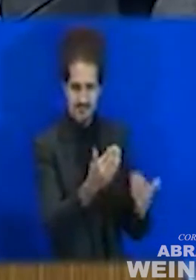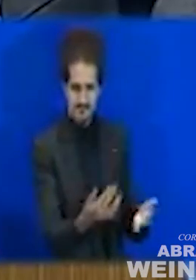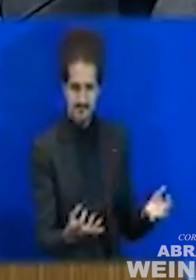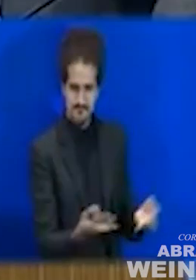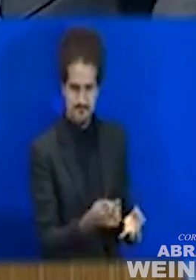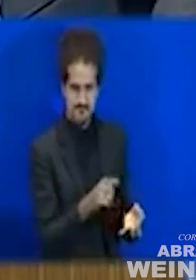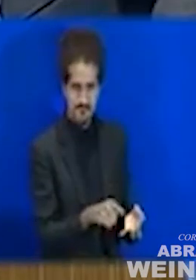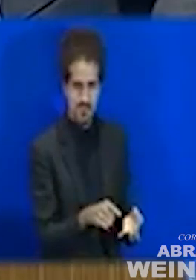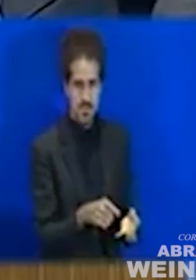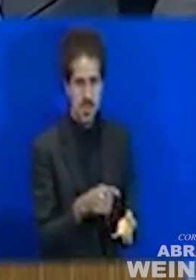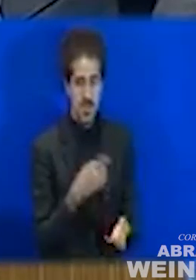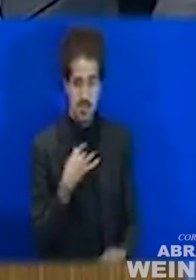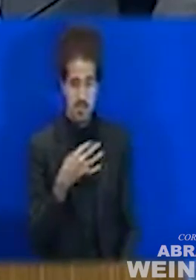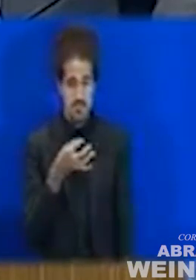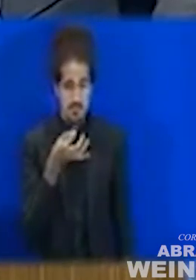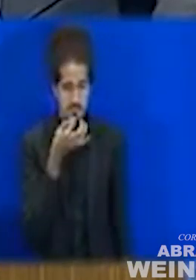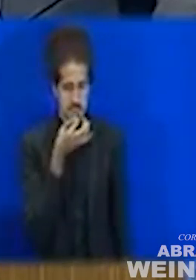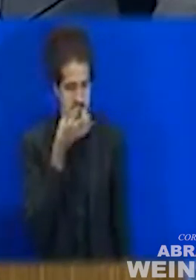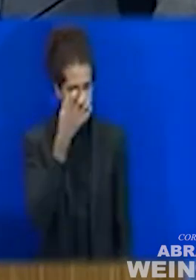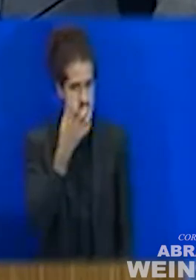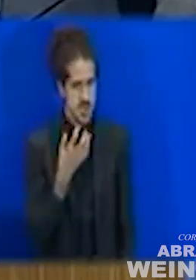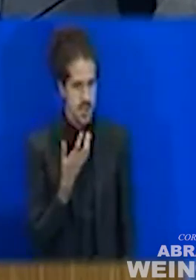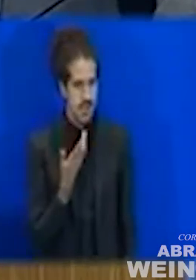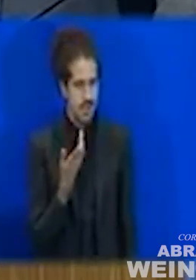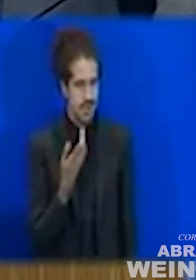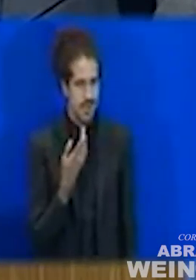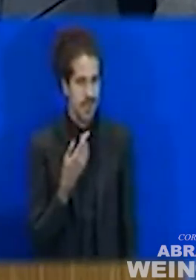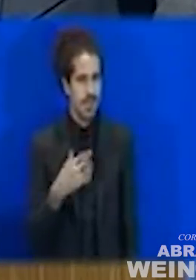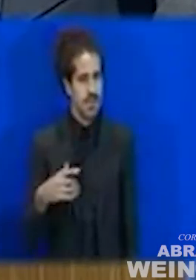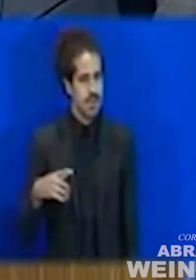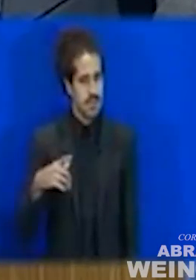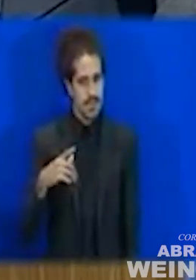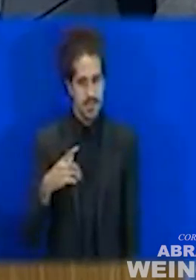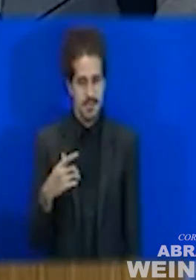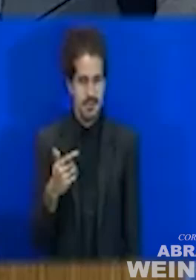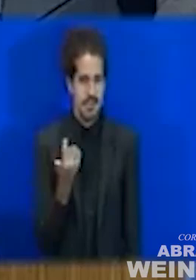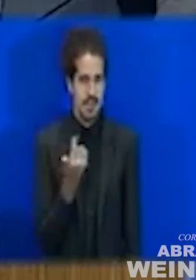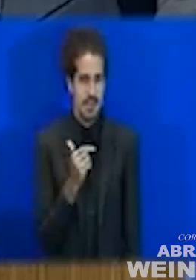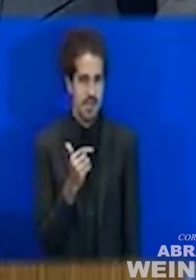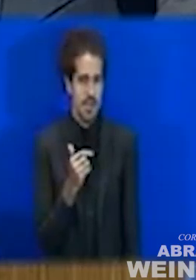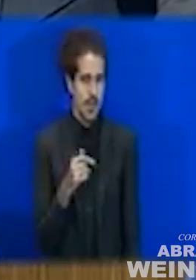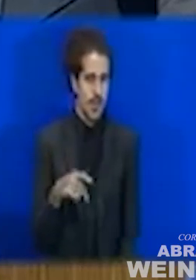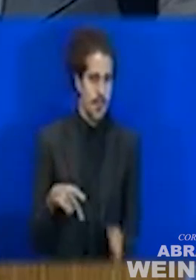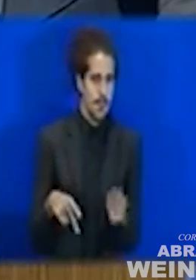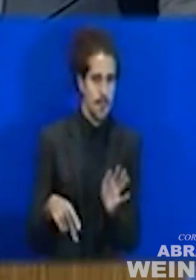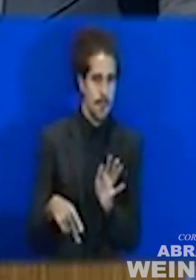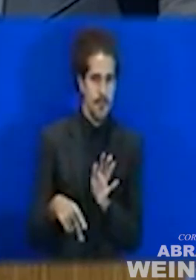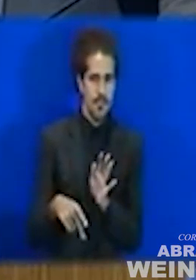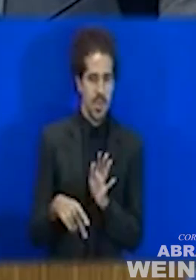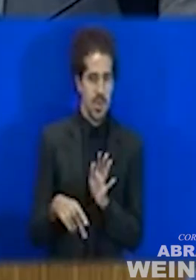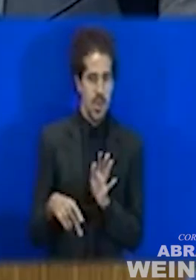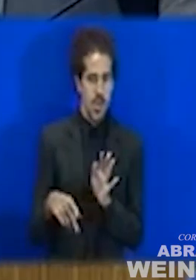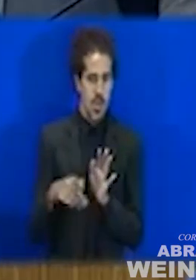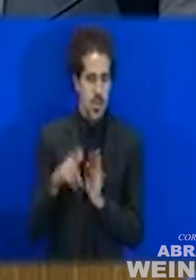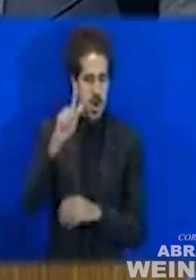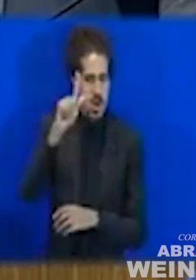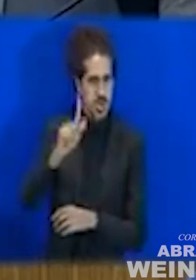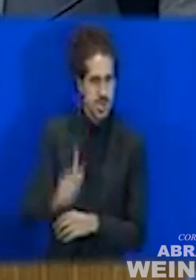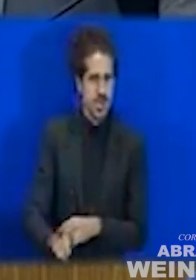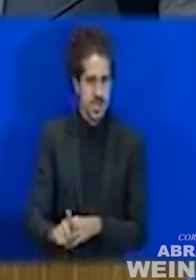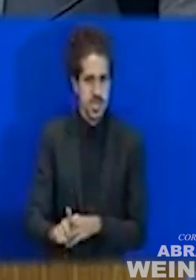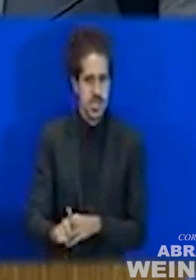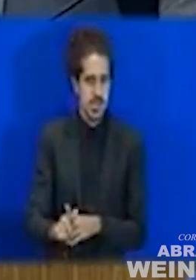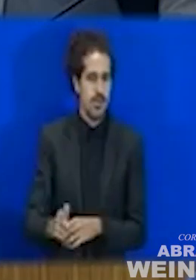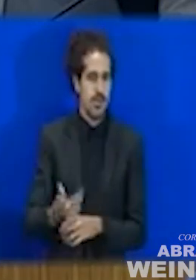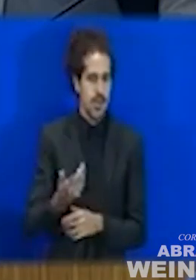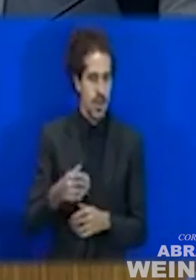muito sincero, não existe uma boa vontade em relação à atual gestão,